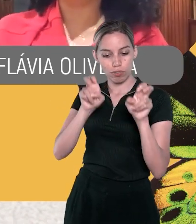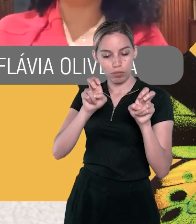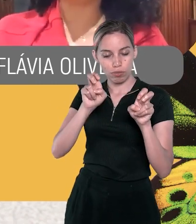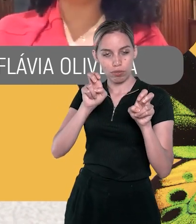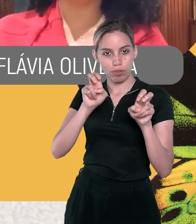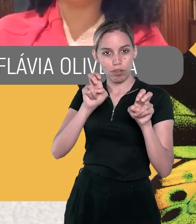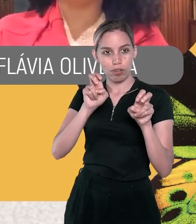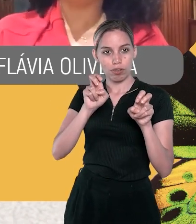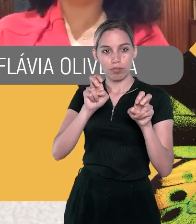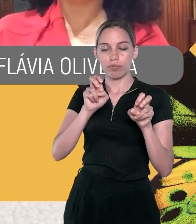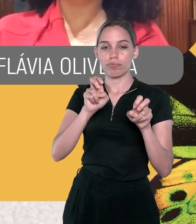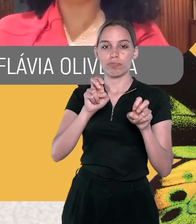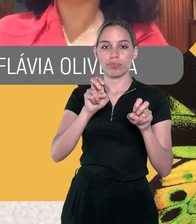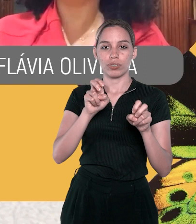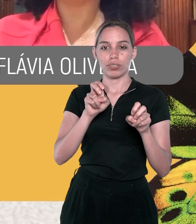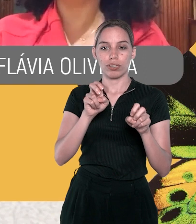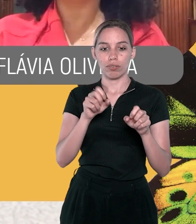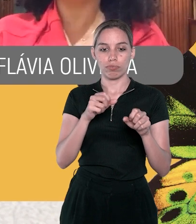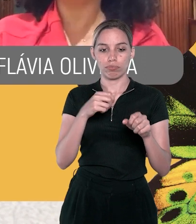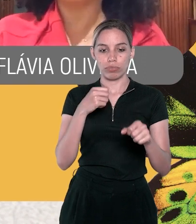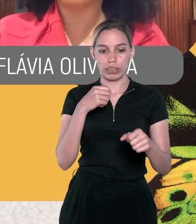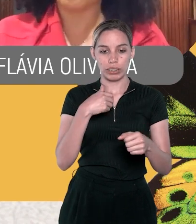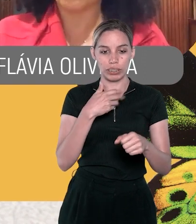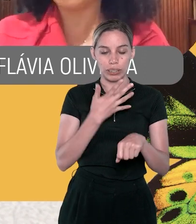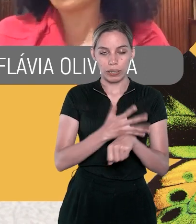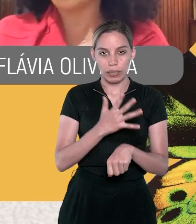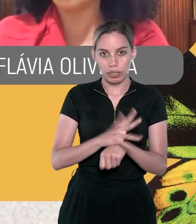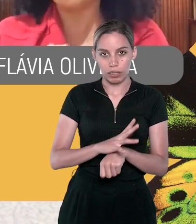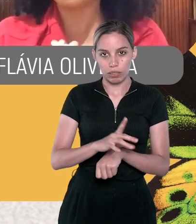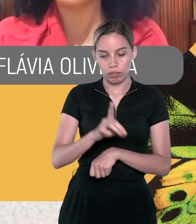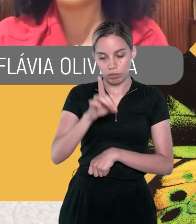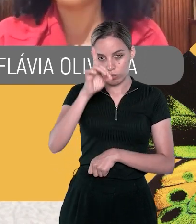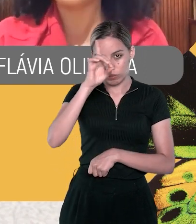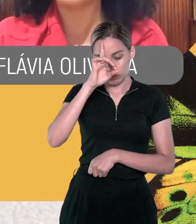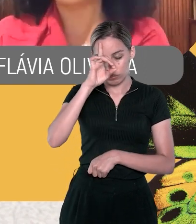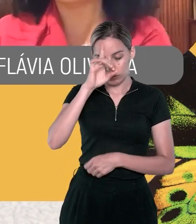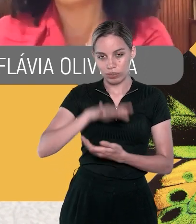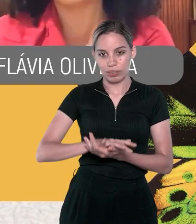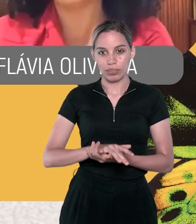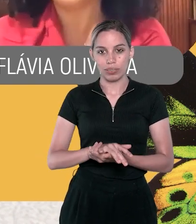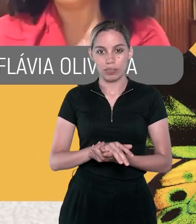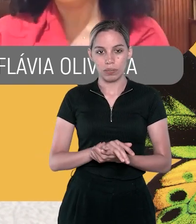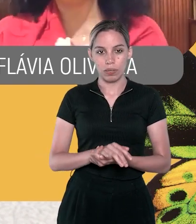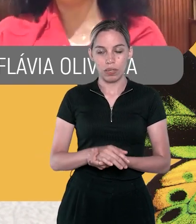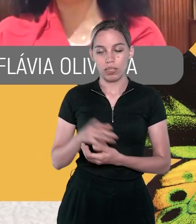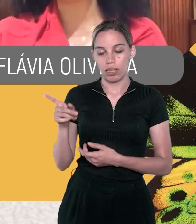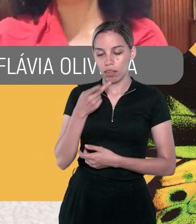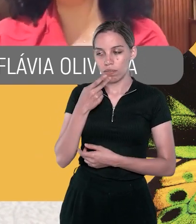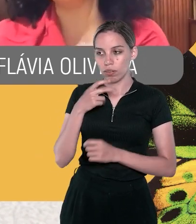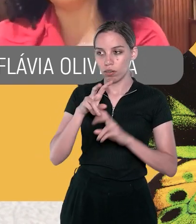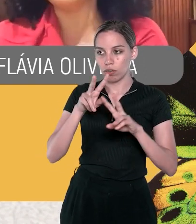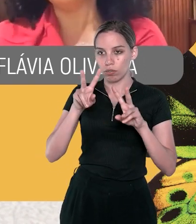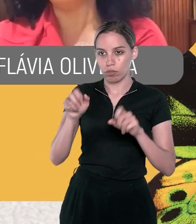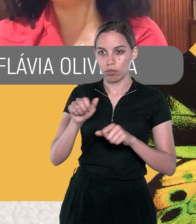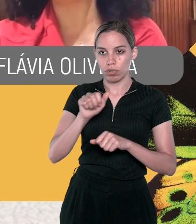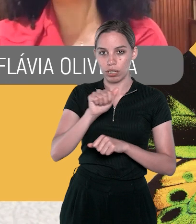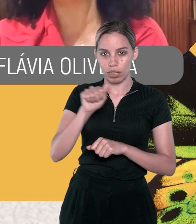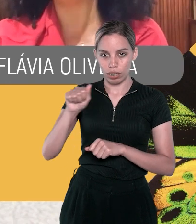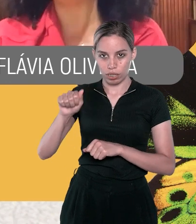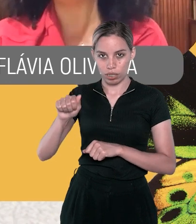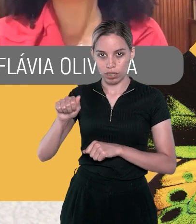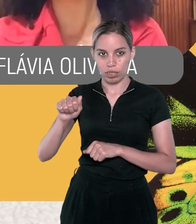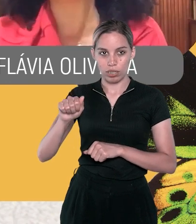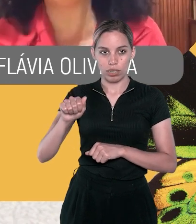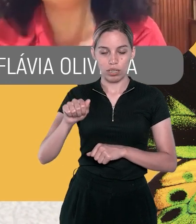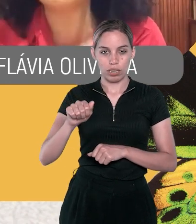diário, como a o NA, né, como Alcoólicos Anônimos ou Narcóticos Anônimos, essa é uma reflexão